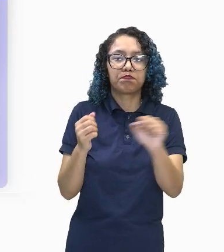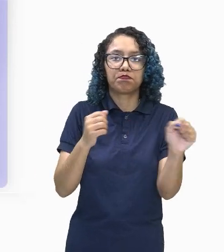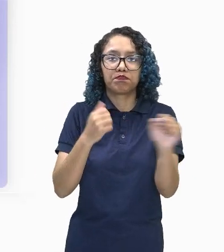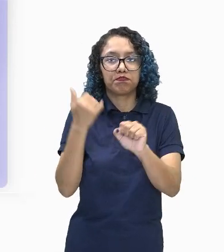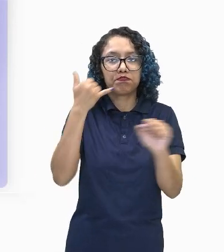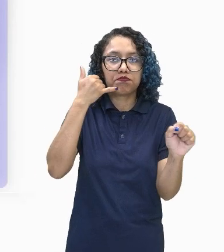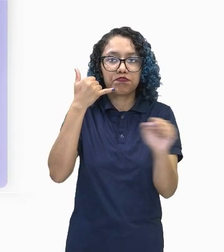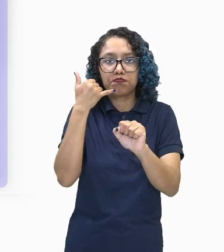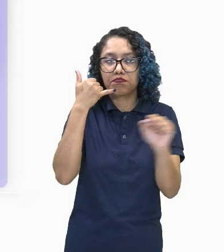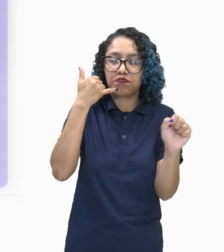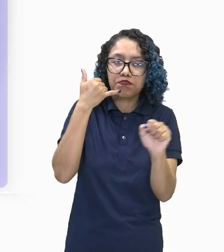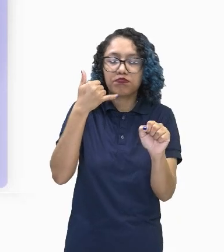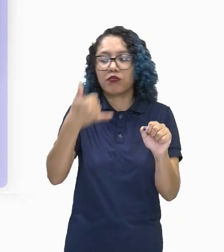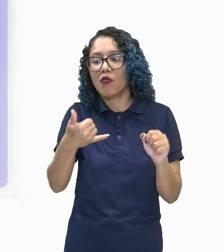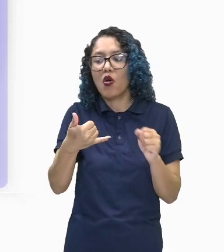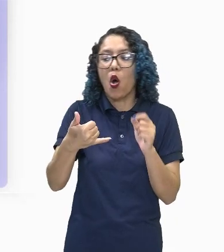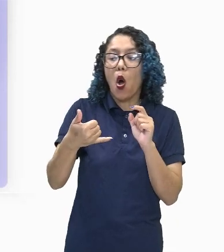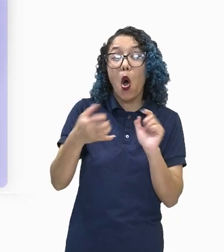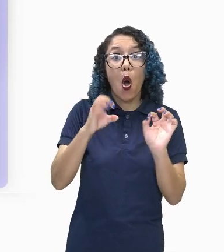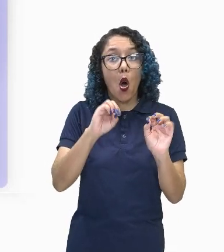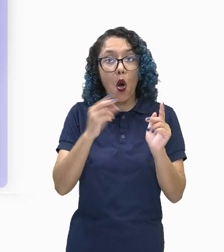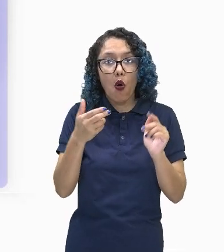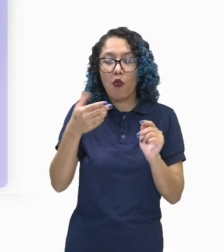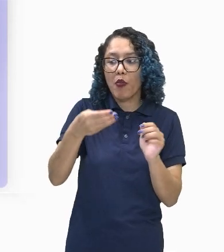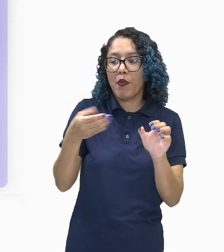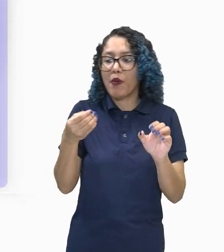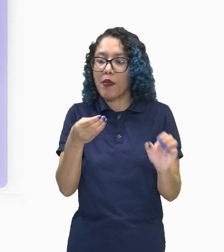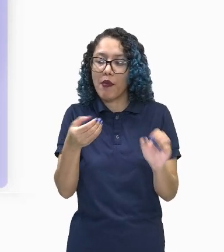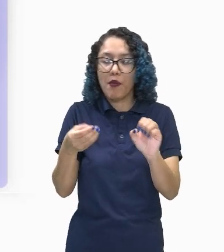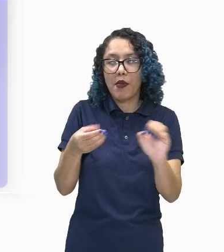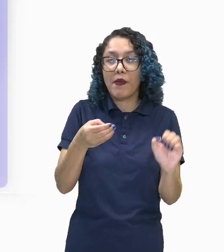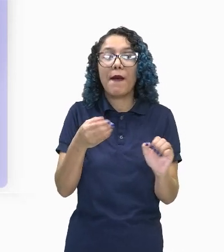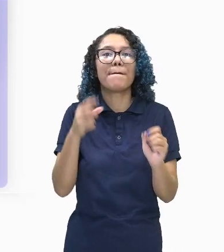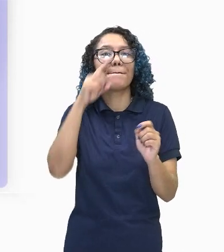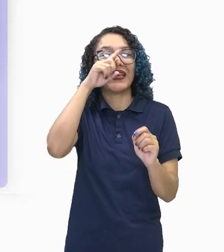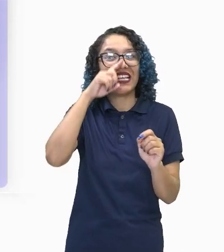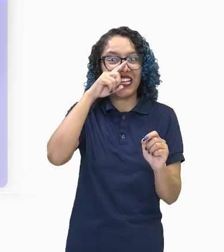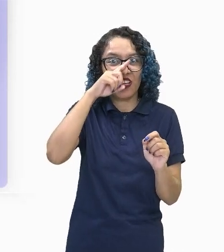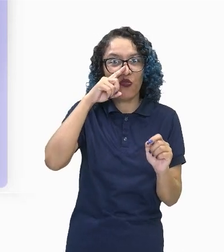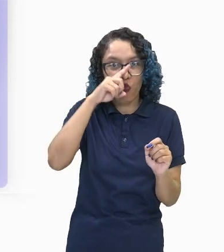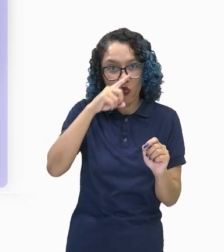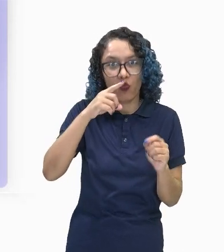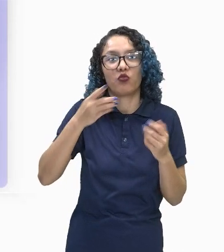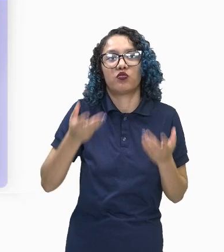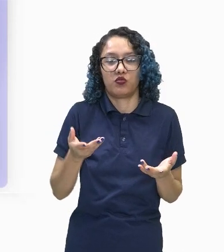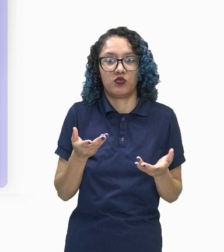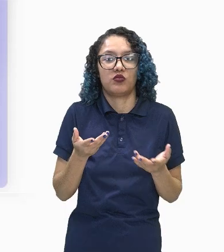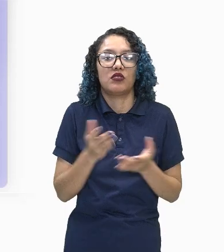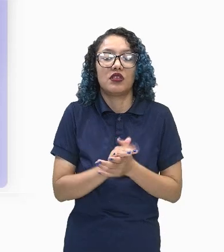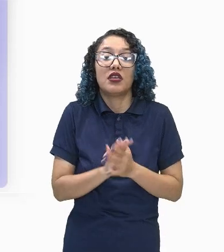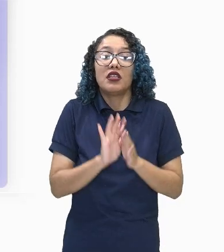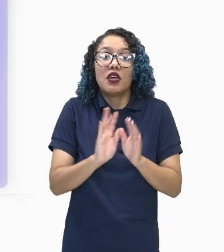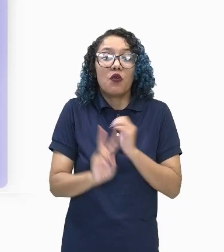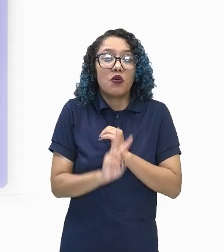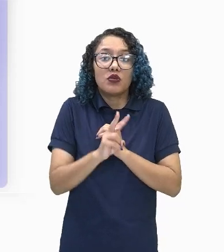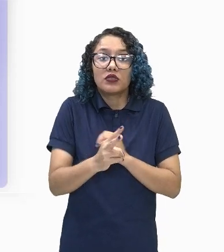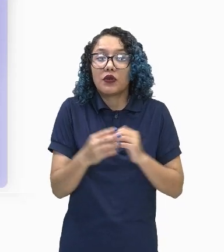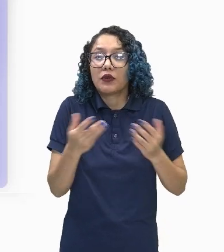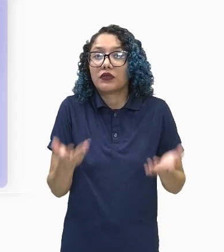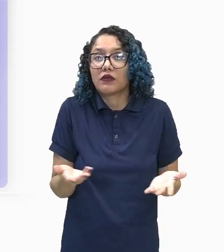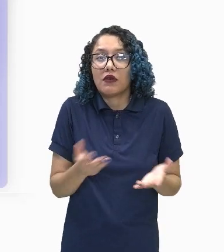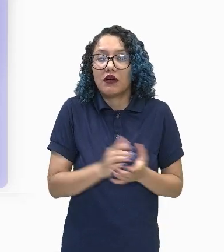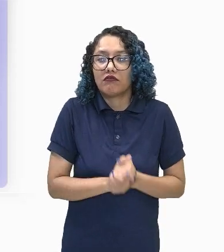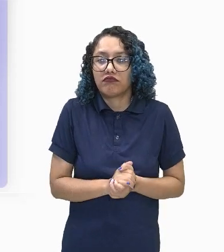ou recebendo uma mensagem, é muito perigoso. E quais são as consequências, ou a consequência